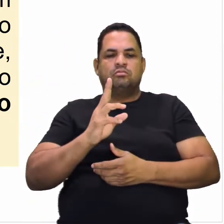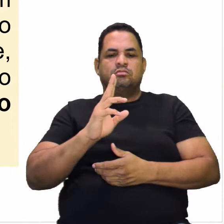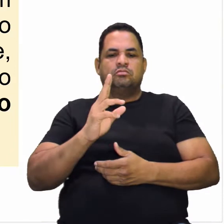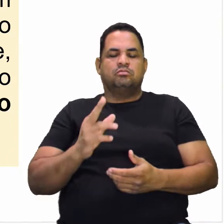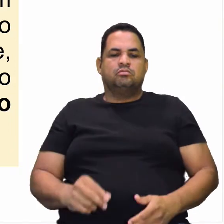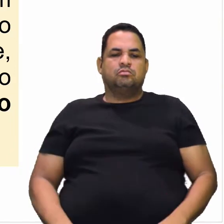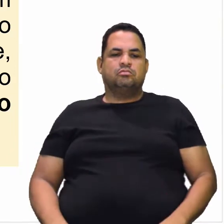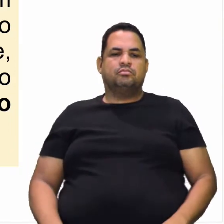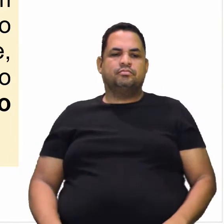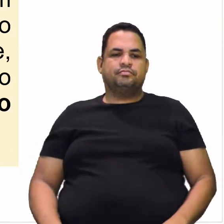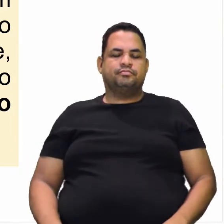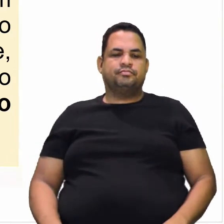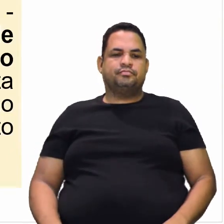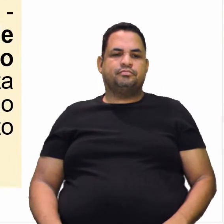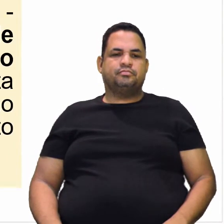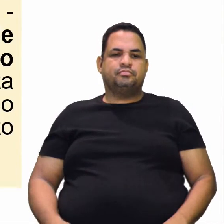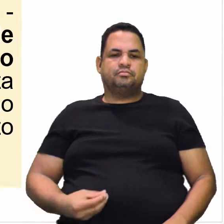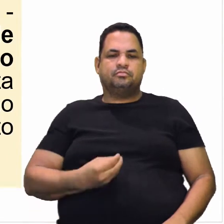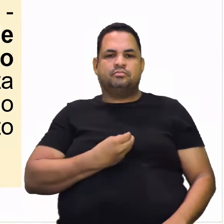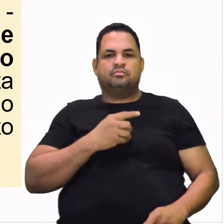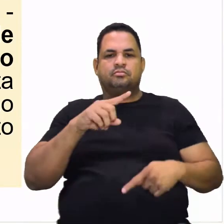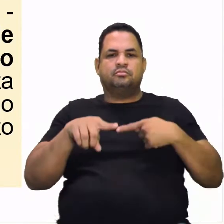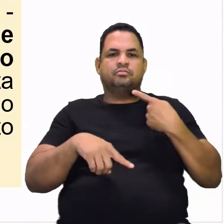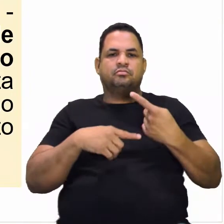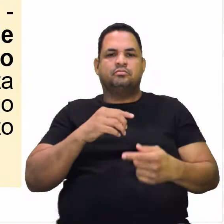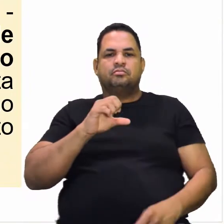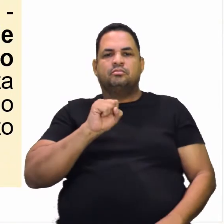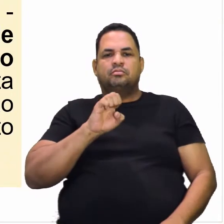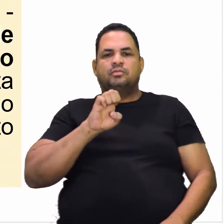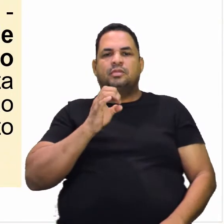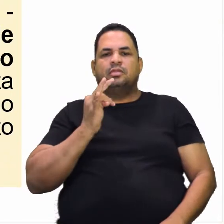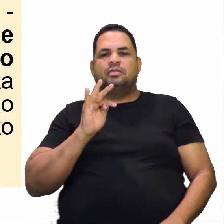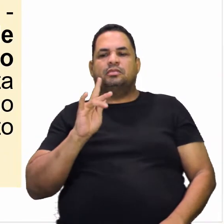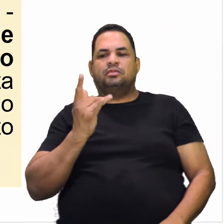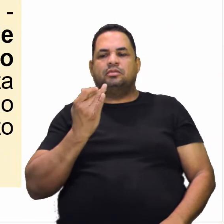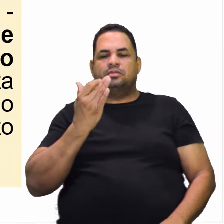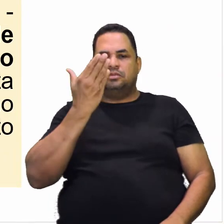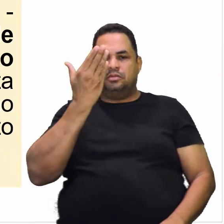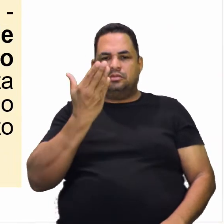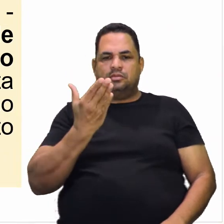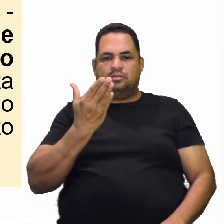vivo. Depois de Ra, nós temos Sete.